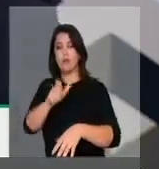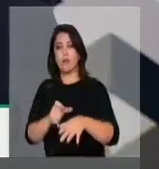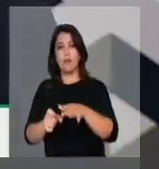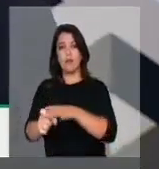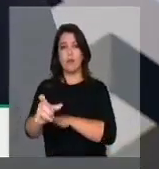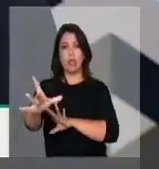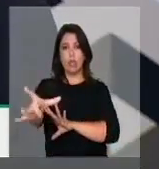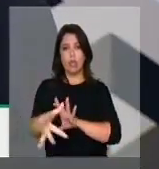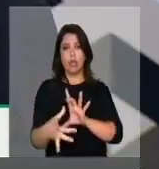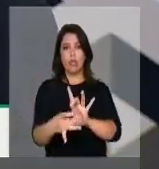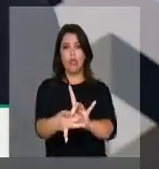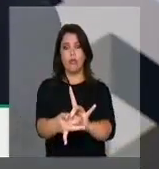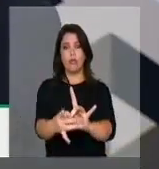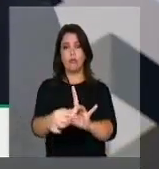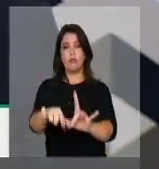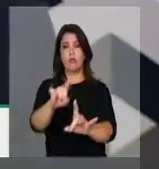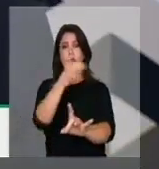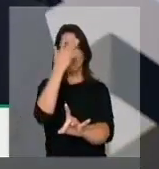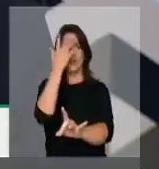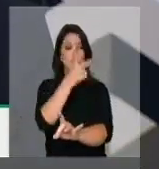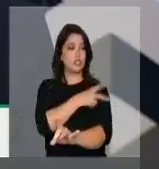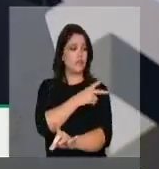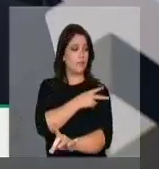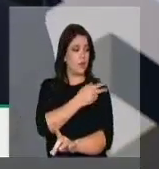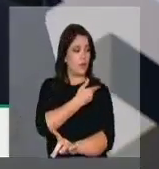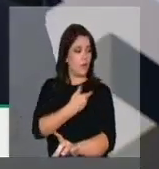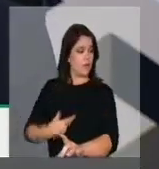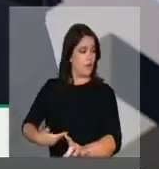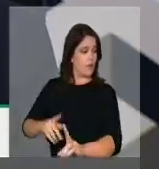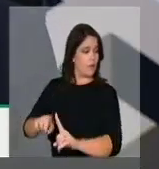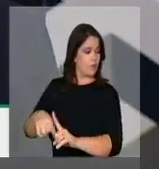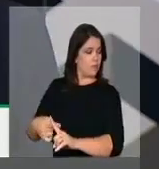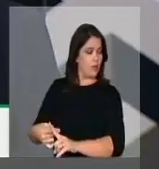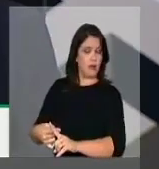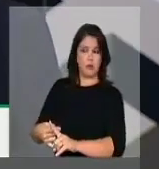uma fusão da chefia de Estado com a chefia de governo.